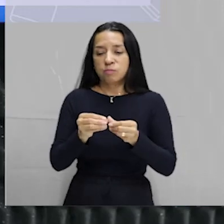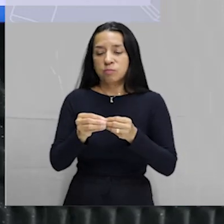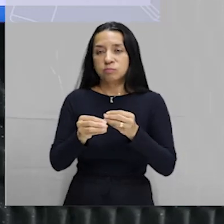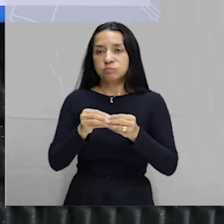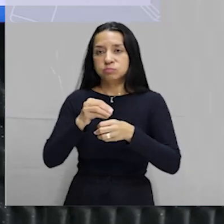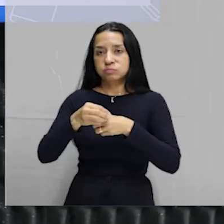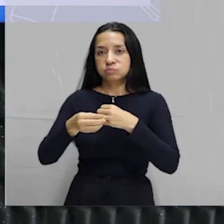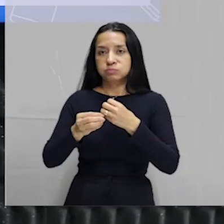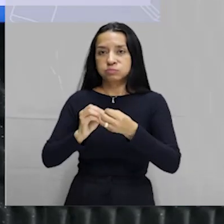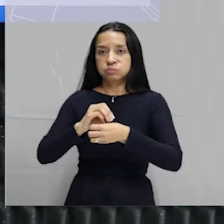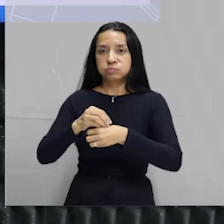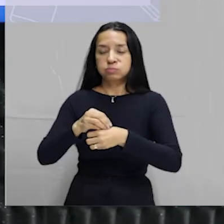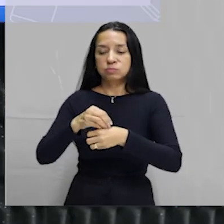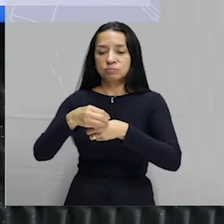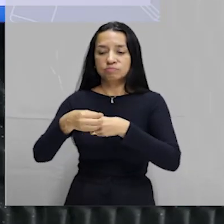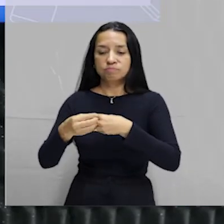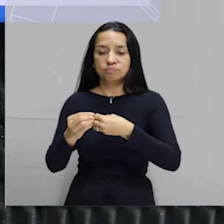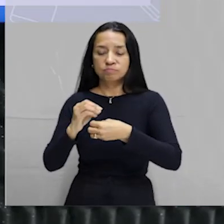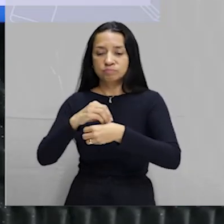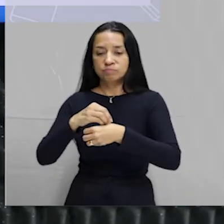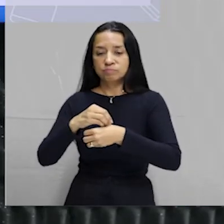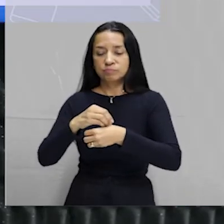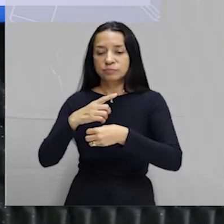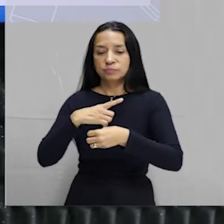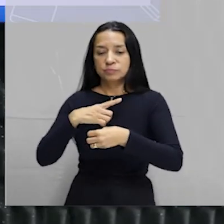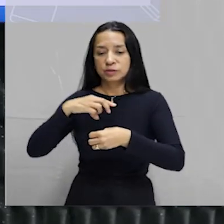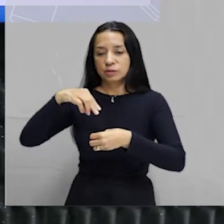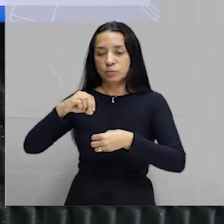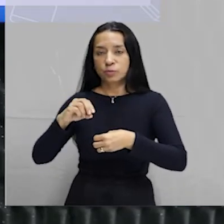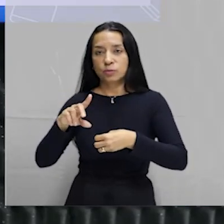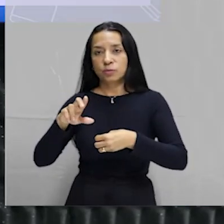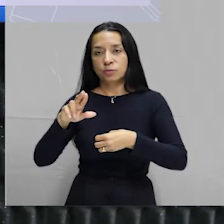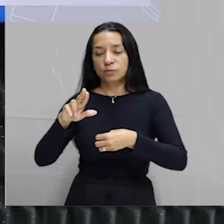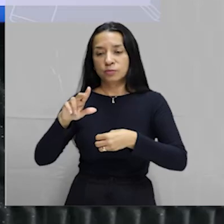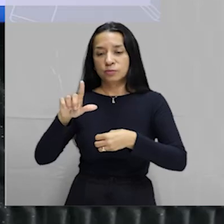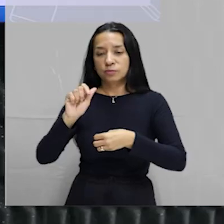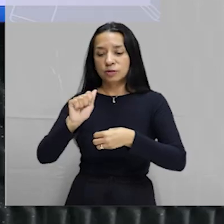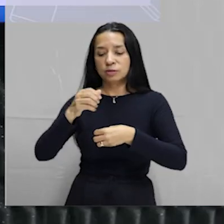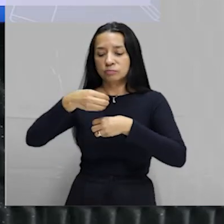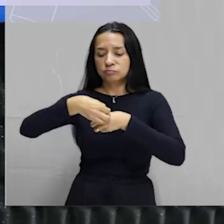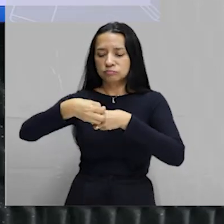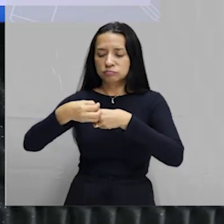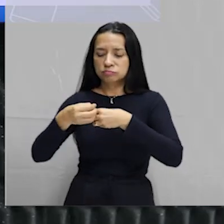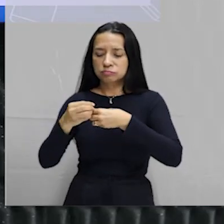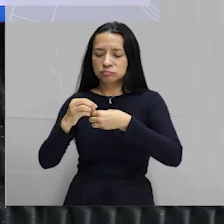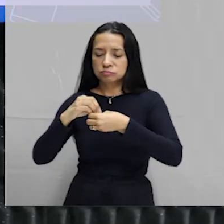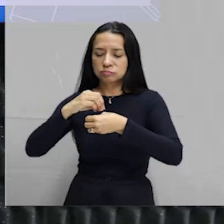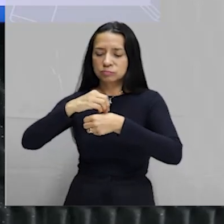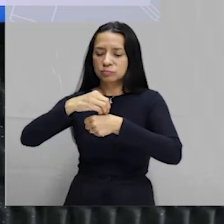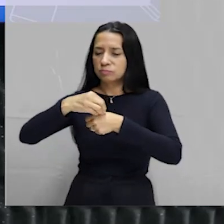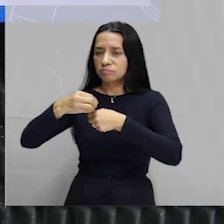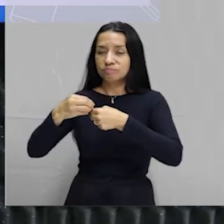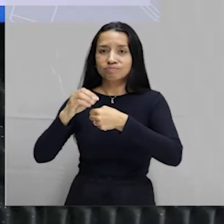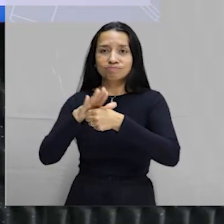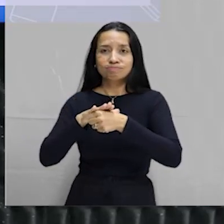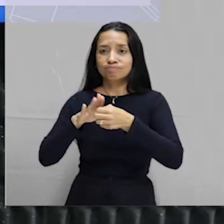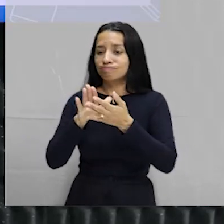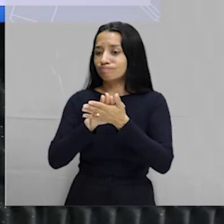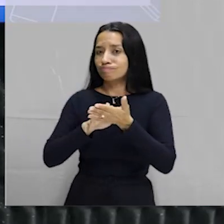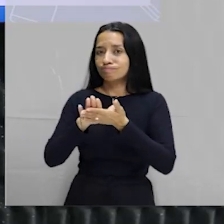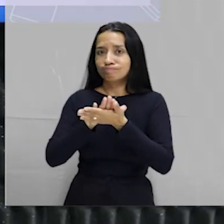mórula, tá? Então eu tenho a mórula, que é um monte de células juntinha, não tem nenhum espaço dentro